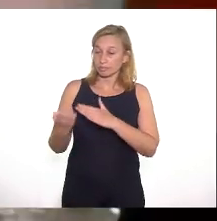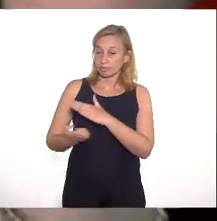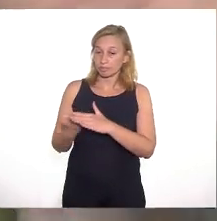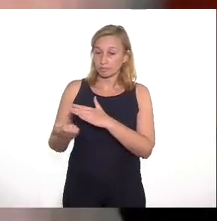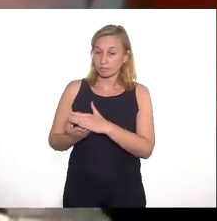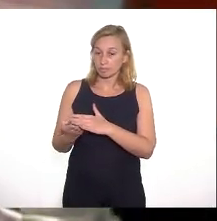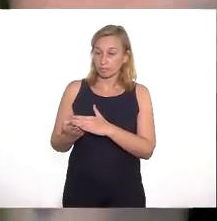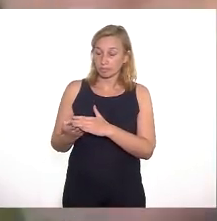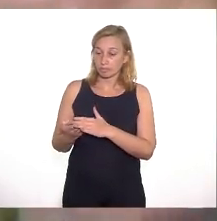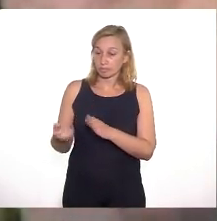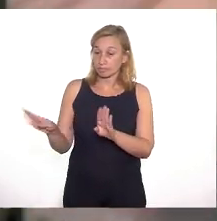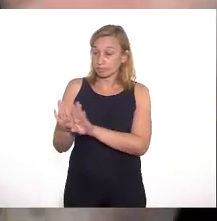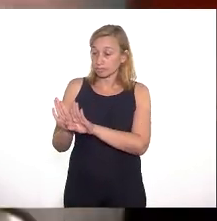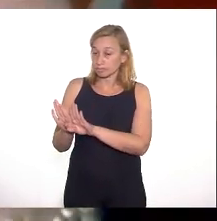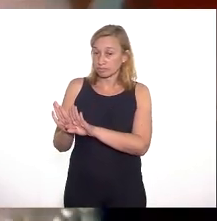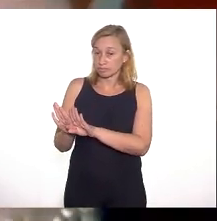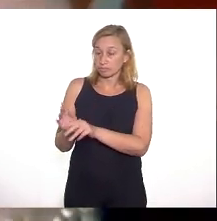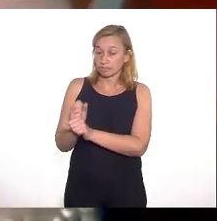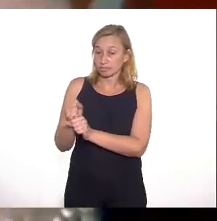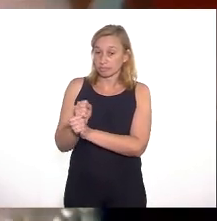há mais de décadas.